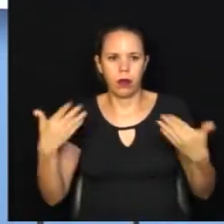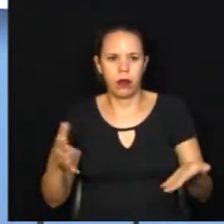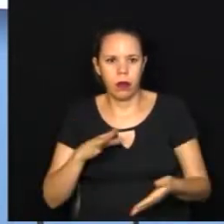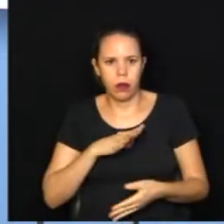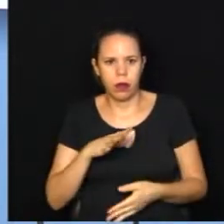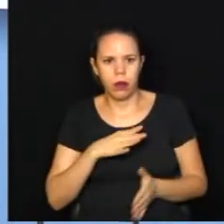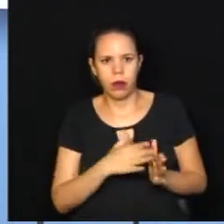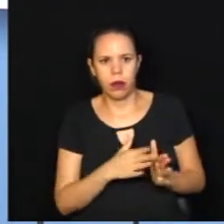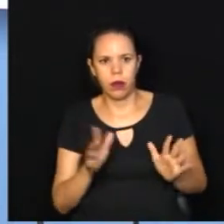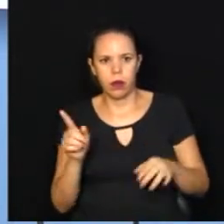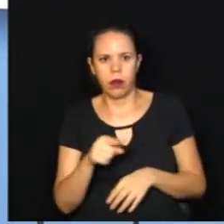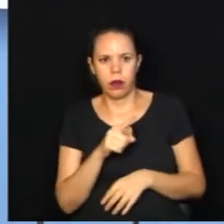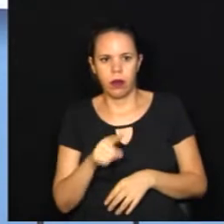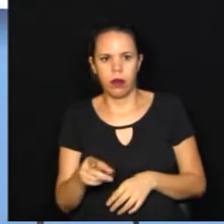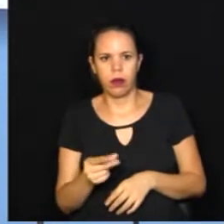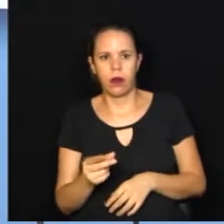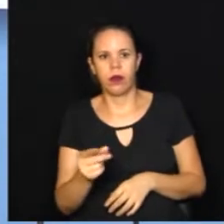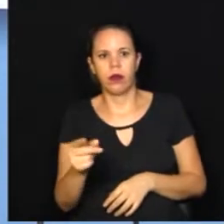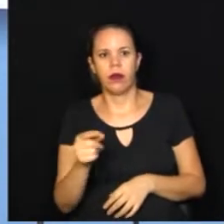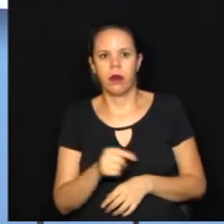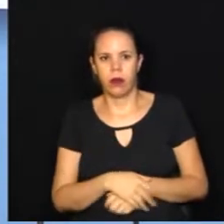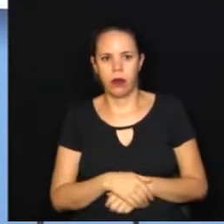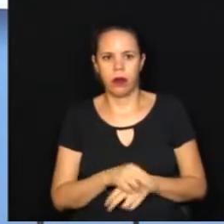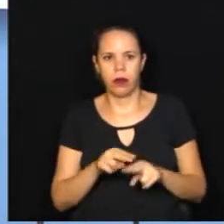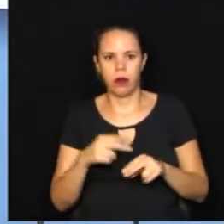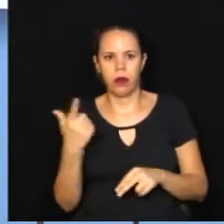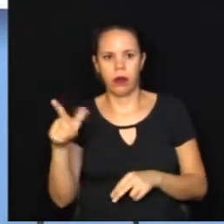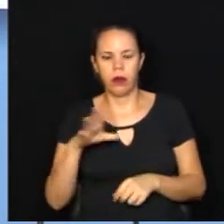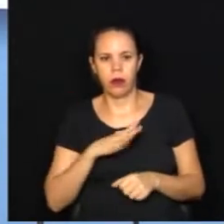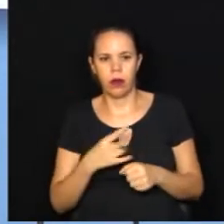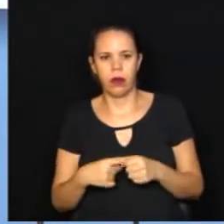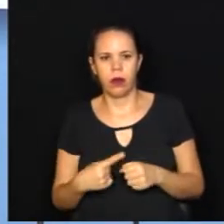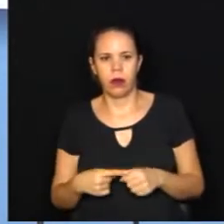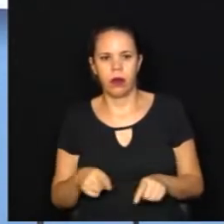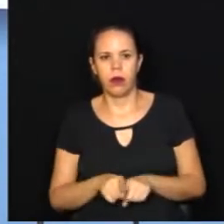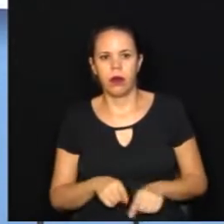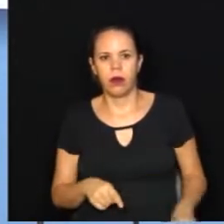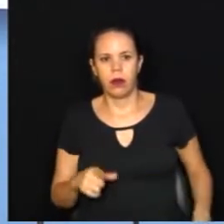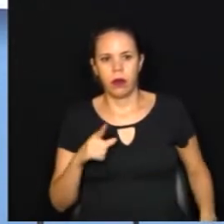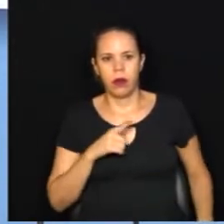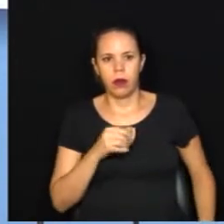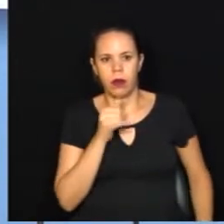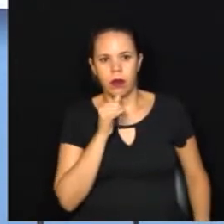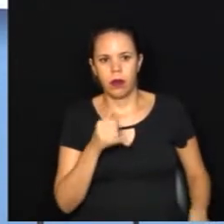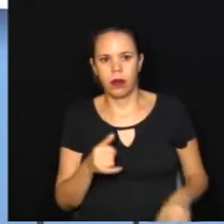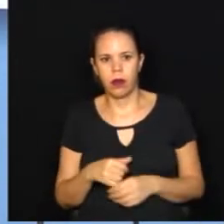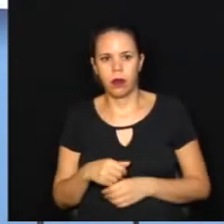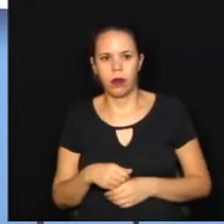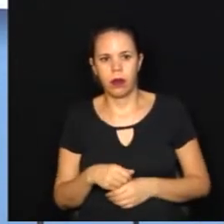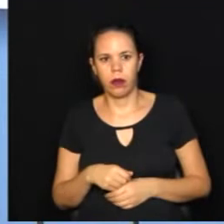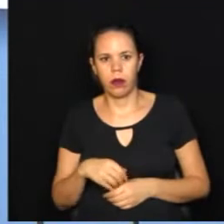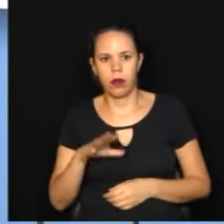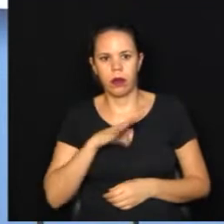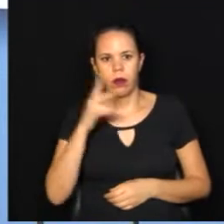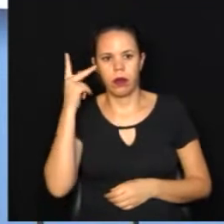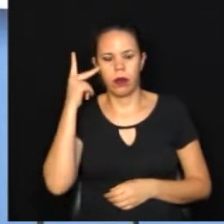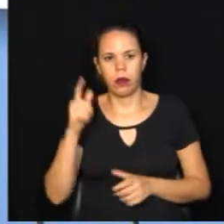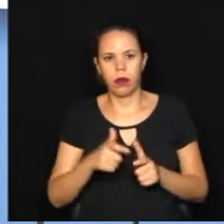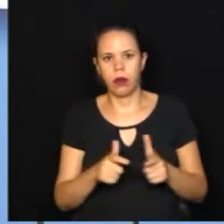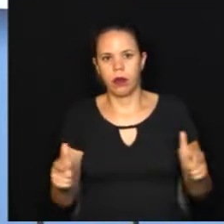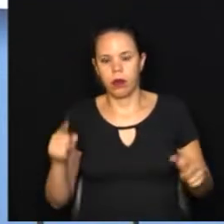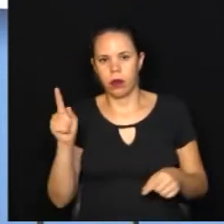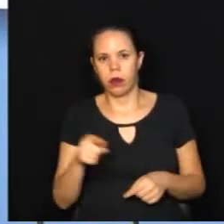eles estão sendo feitos por revezamento. Cada momento, equipes da Guarda Municipal estão em uma entrada da cidade